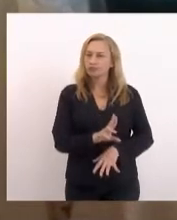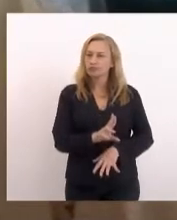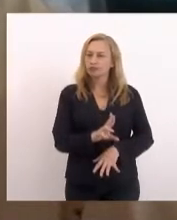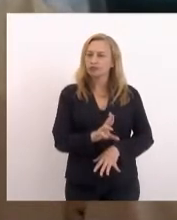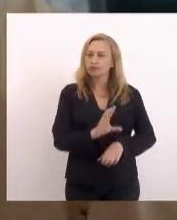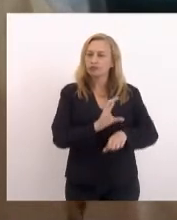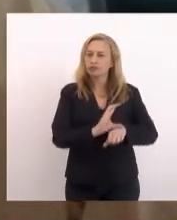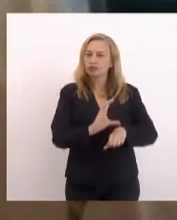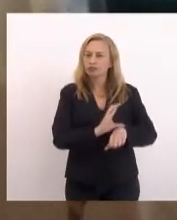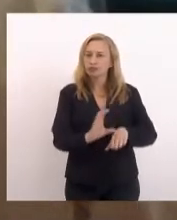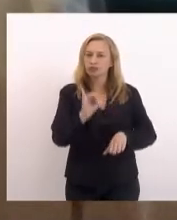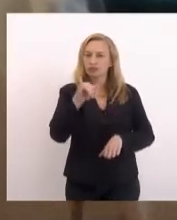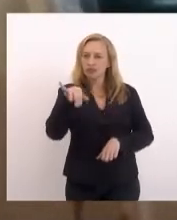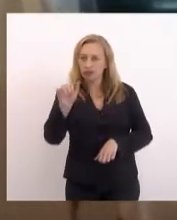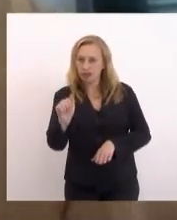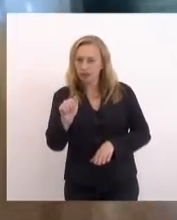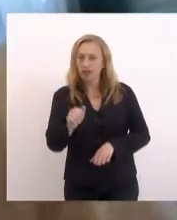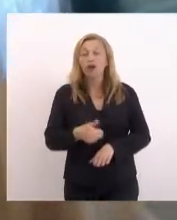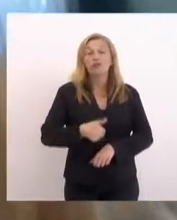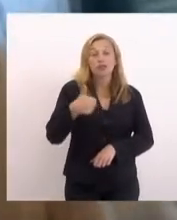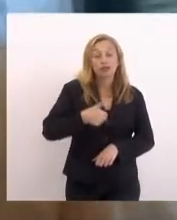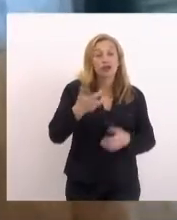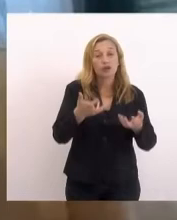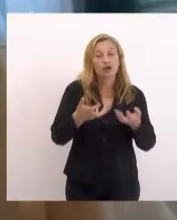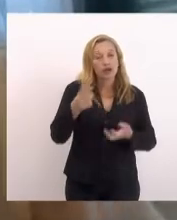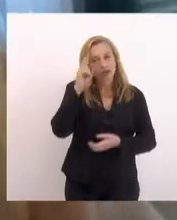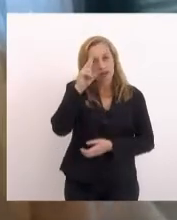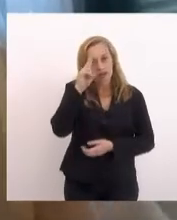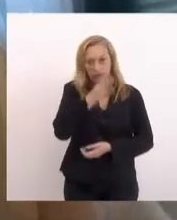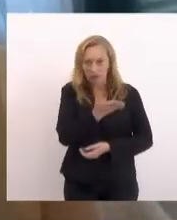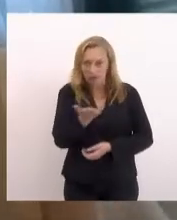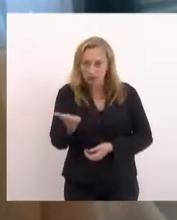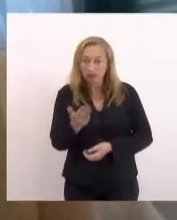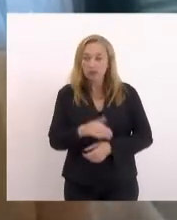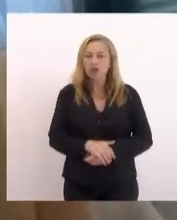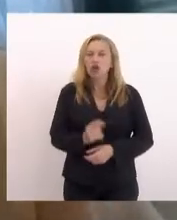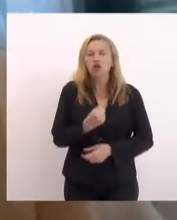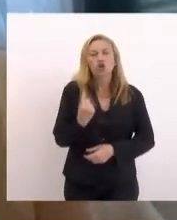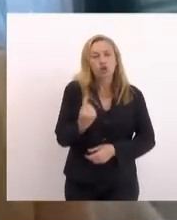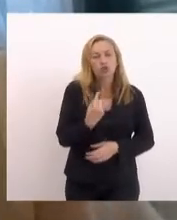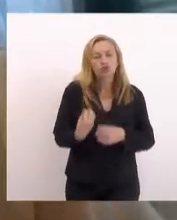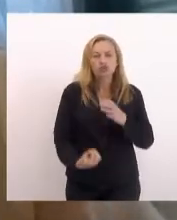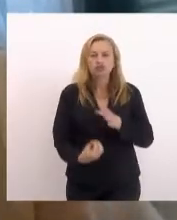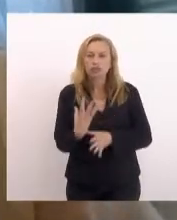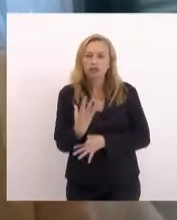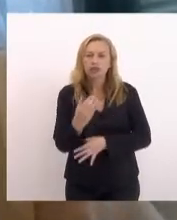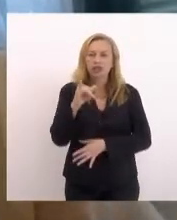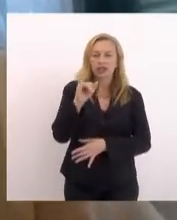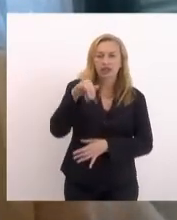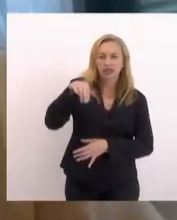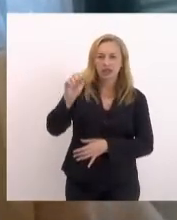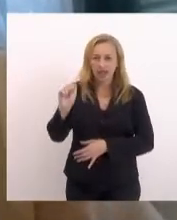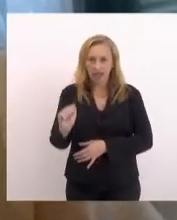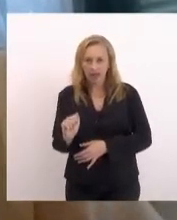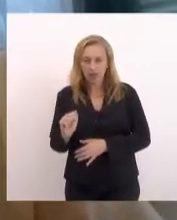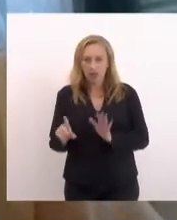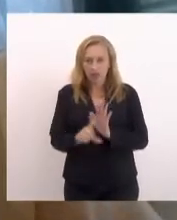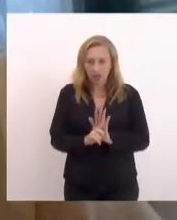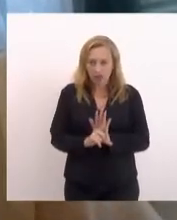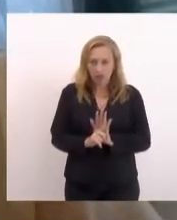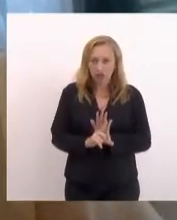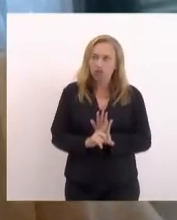concurso do INEA. Bom, primeiro, eu quero lembrar vocês que nós criamos o INEA por lei